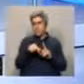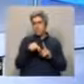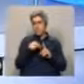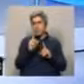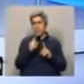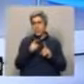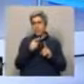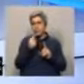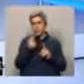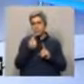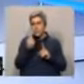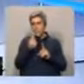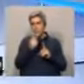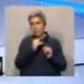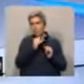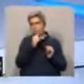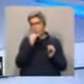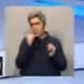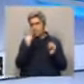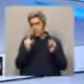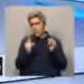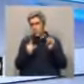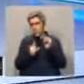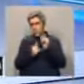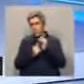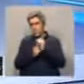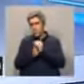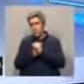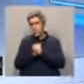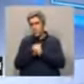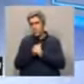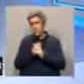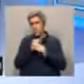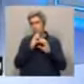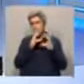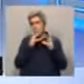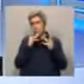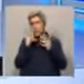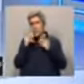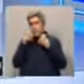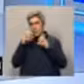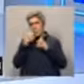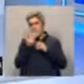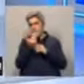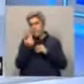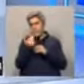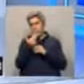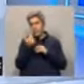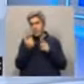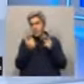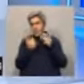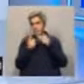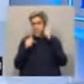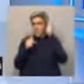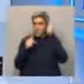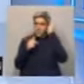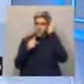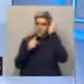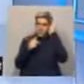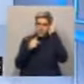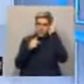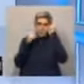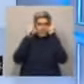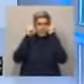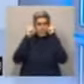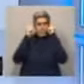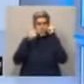começar lentamente a movimentar-se e a permitir a passagem da nebulosidade e da precipitação que irá chegar durante o dia de hoje. Aqui mais junto aos Açores,